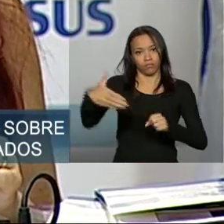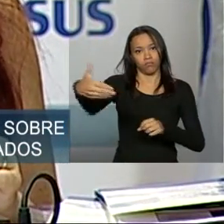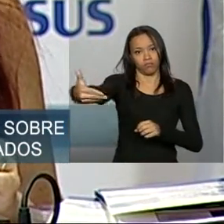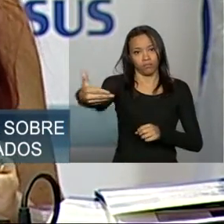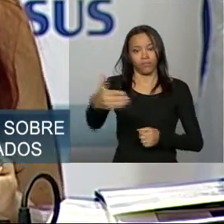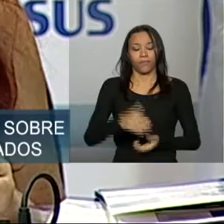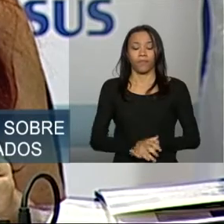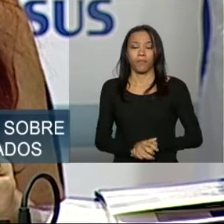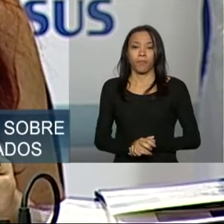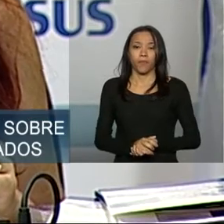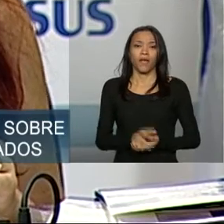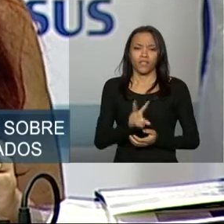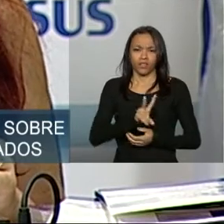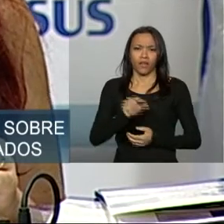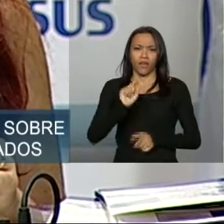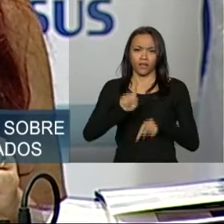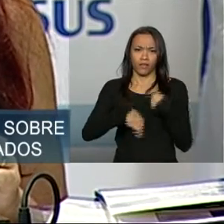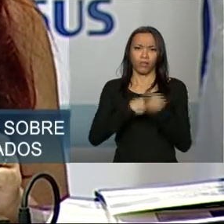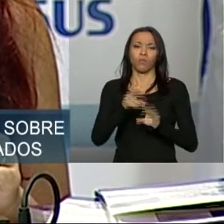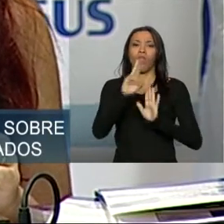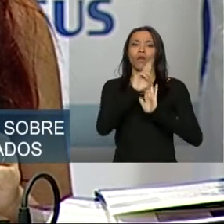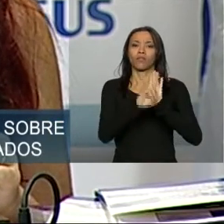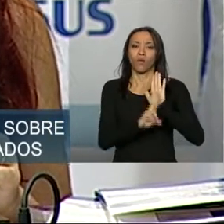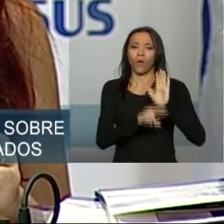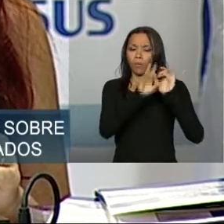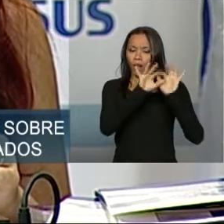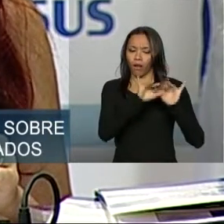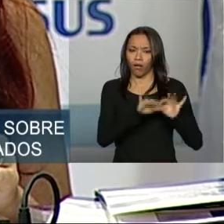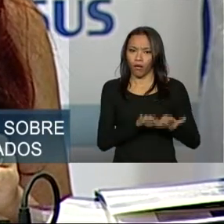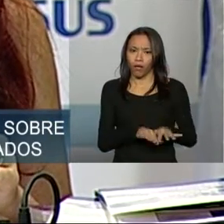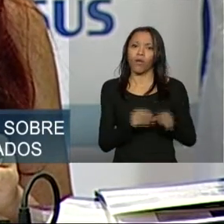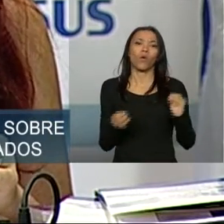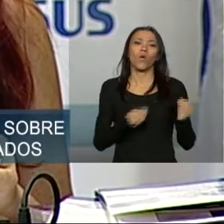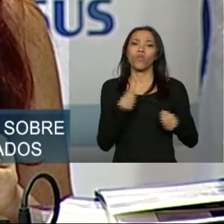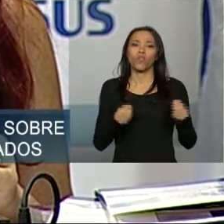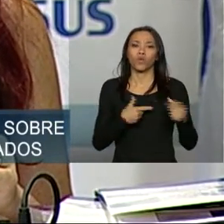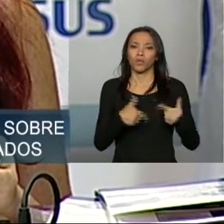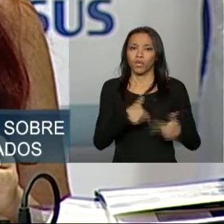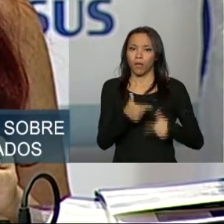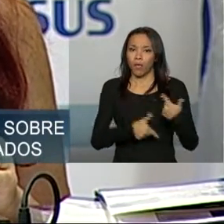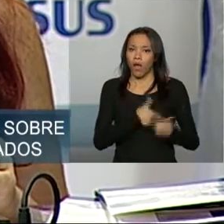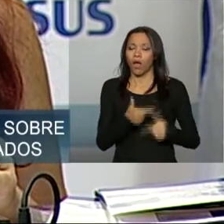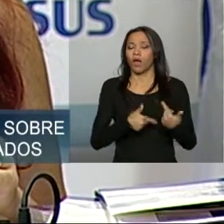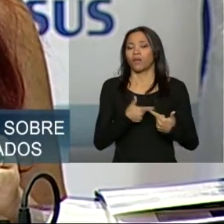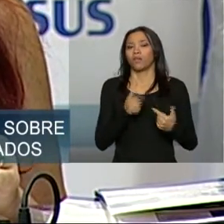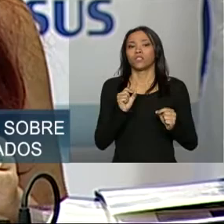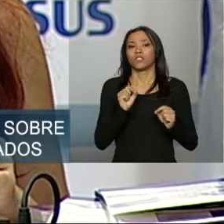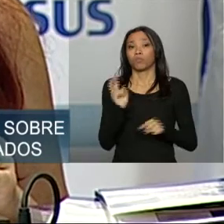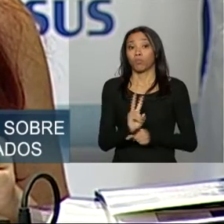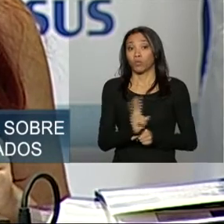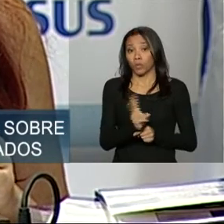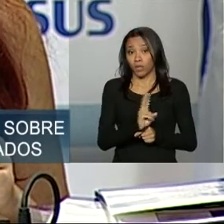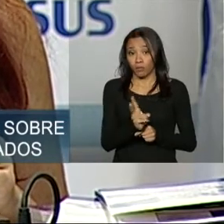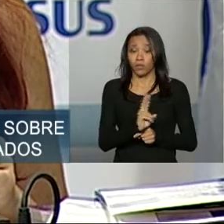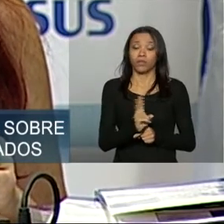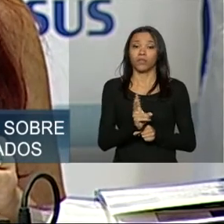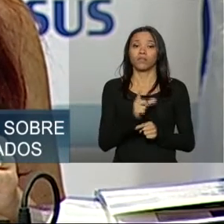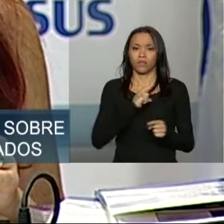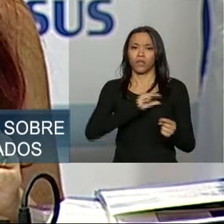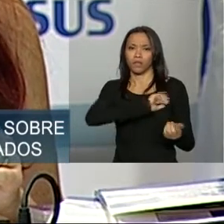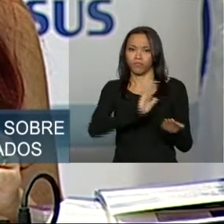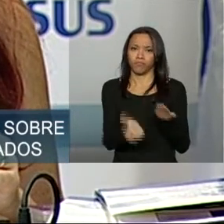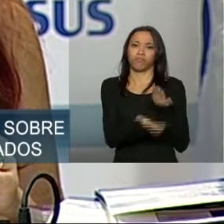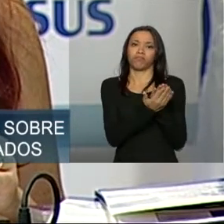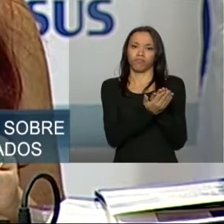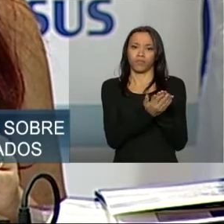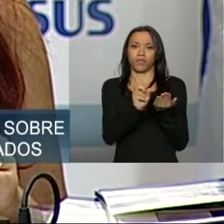Futuramente, a gente vai soltar um relatório com detalhes de todo esse processo de monitoramento que tem no seu anexo a relação. Mas